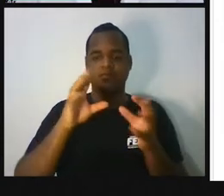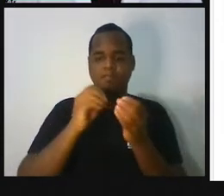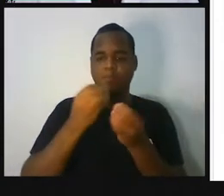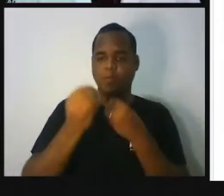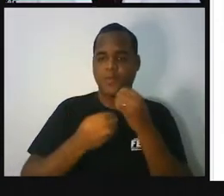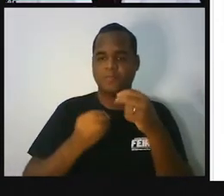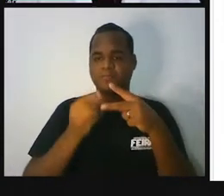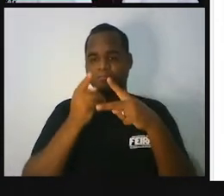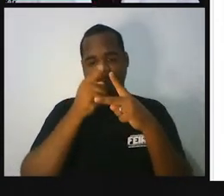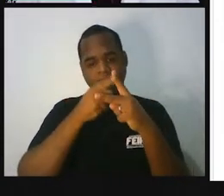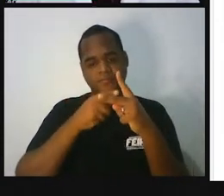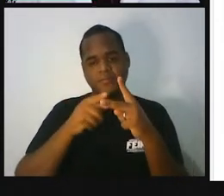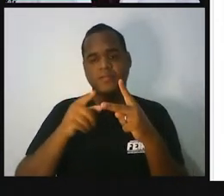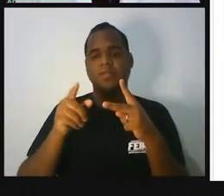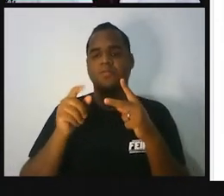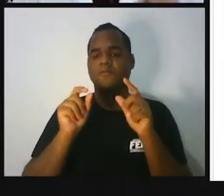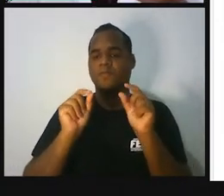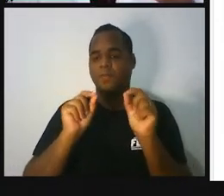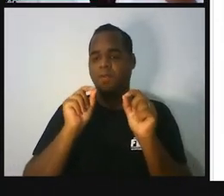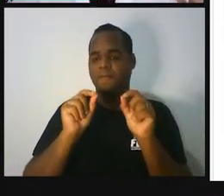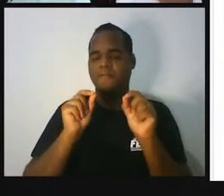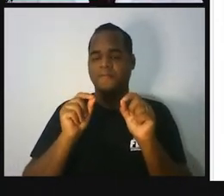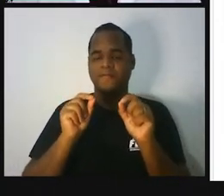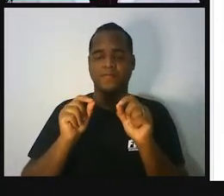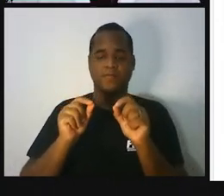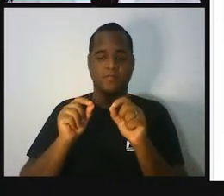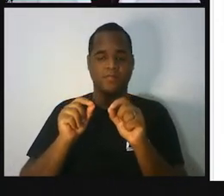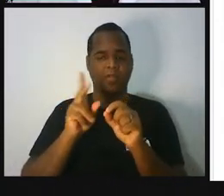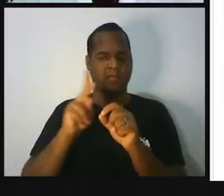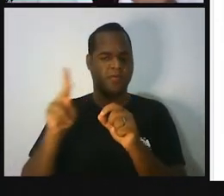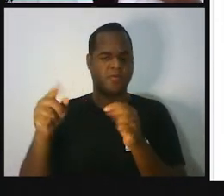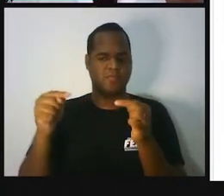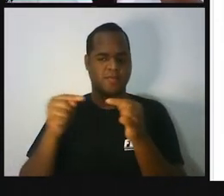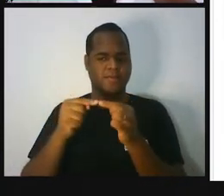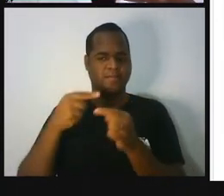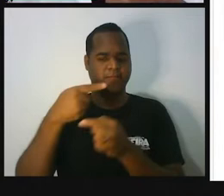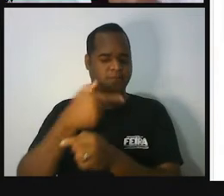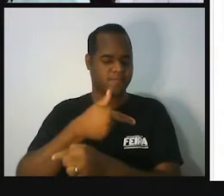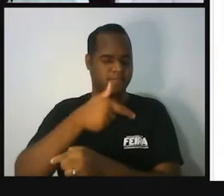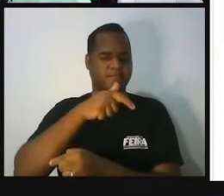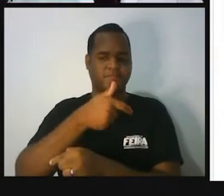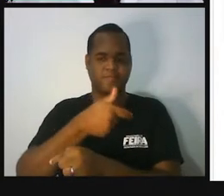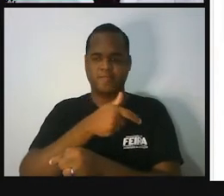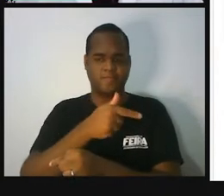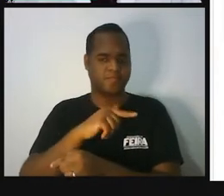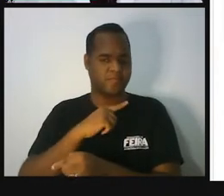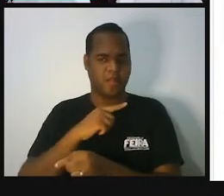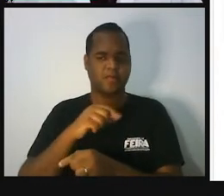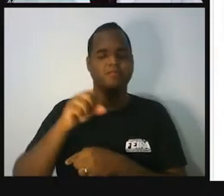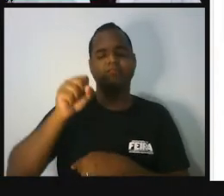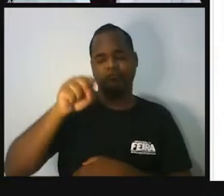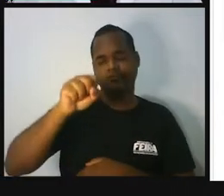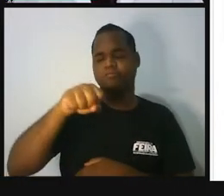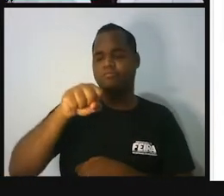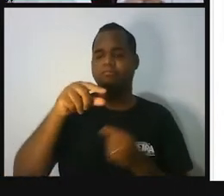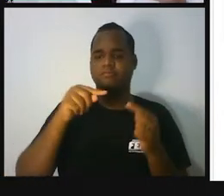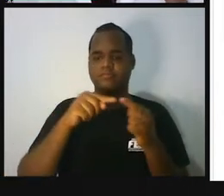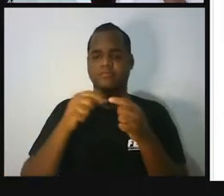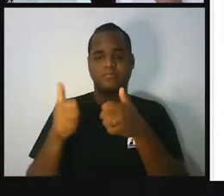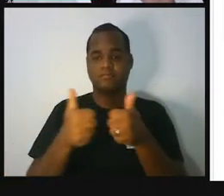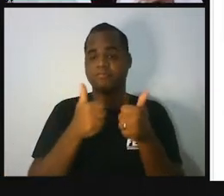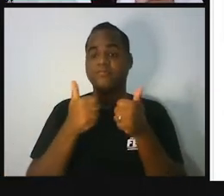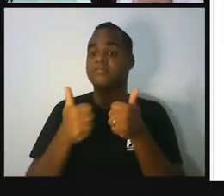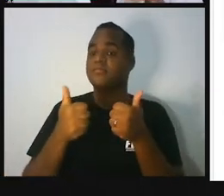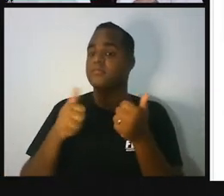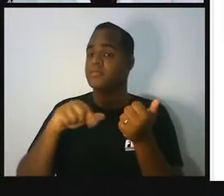ângulos tá aproxima então ângulo tem a ver com inclinação sim beleza a gente